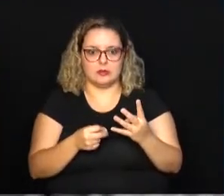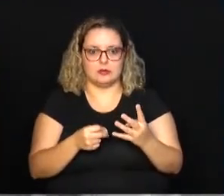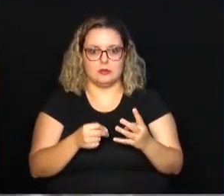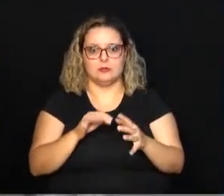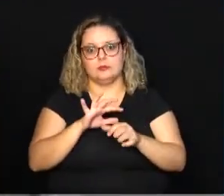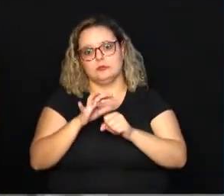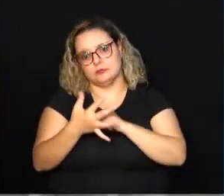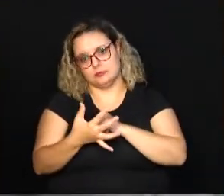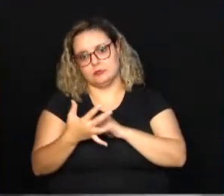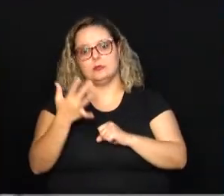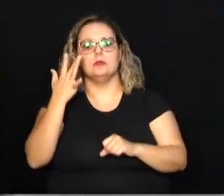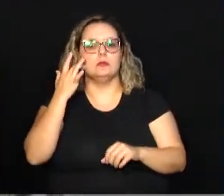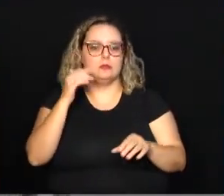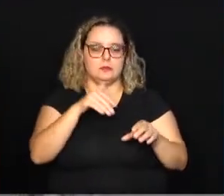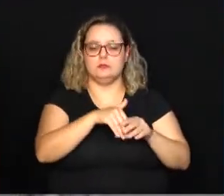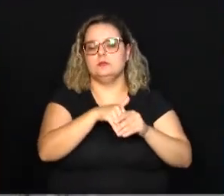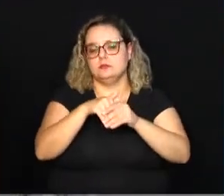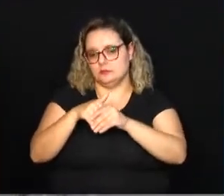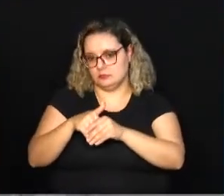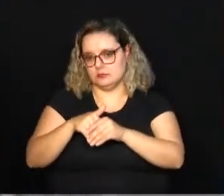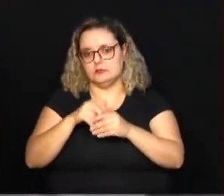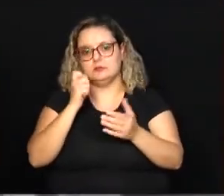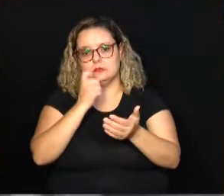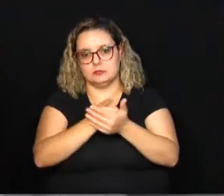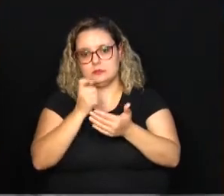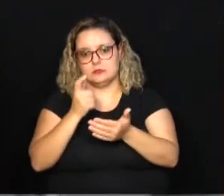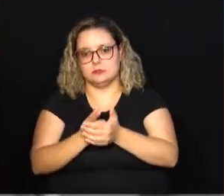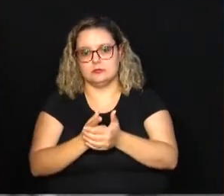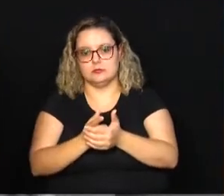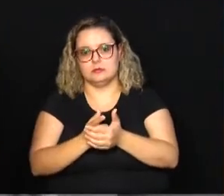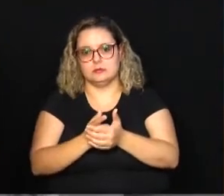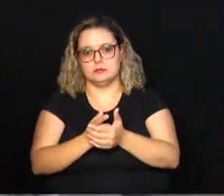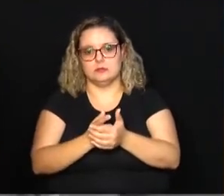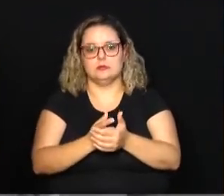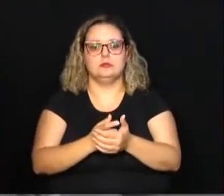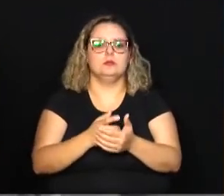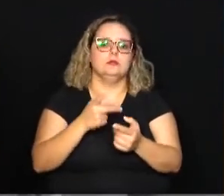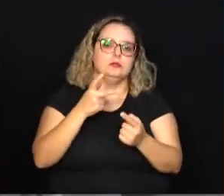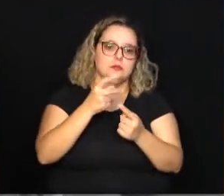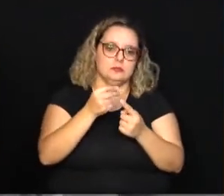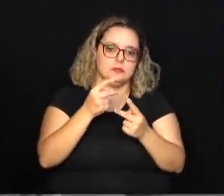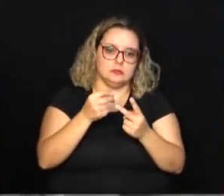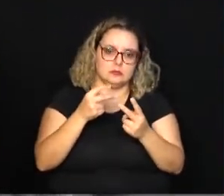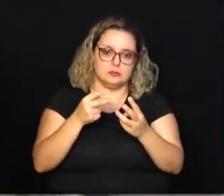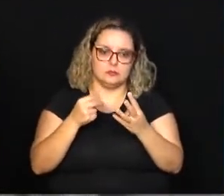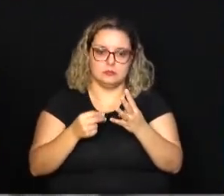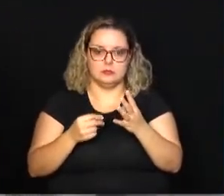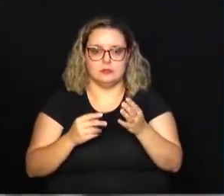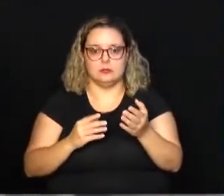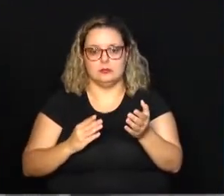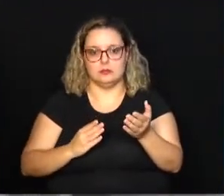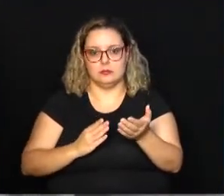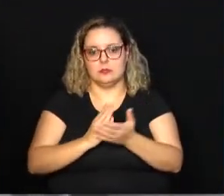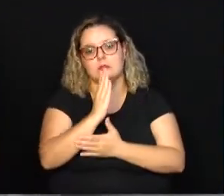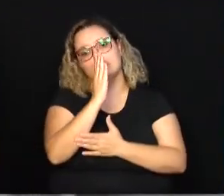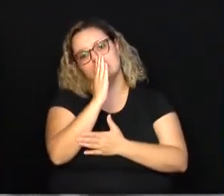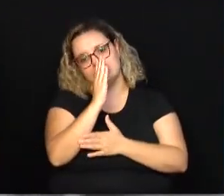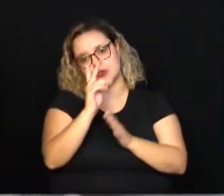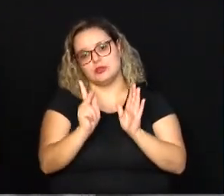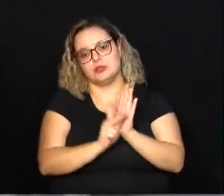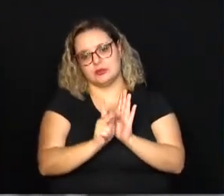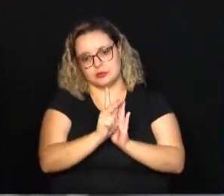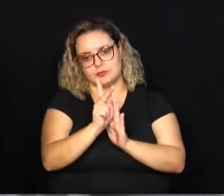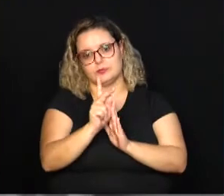amanhã vamos votar, né, tem um projeto para compra de vacinas. Eu apresentei um projeto autorizando a Campinas comprar vacina o ano passado, na